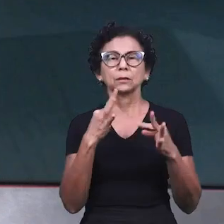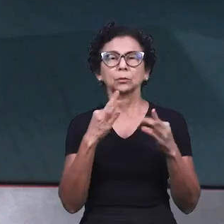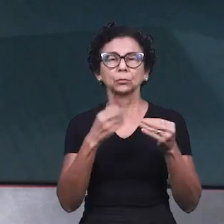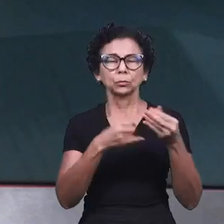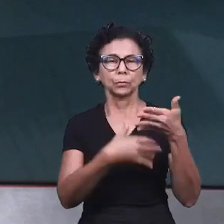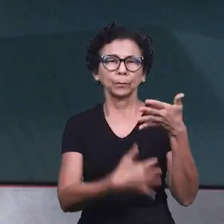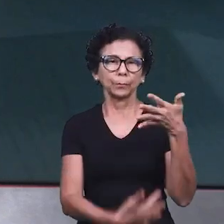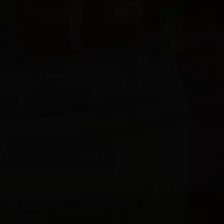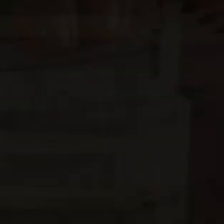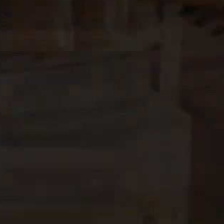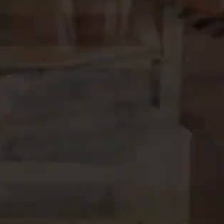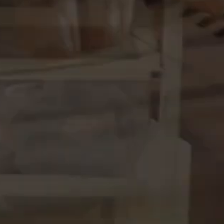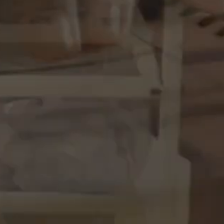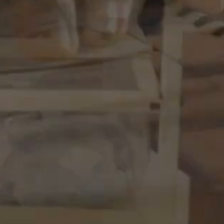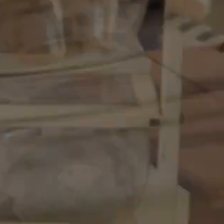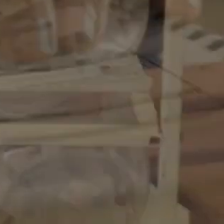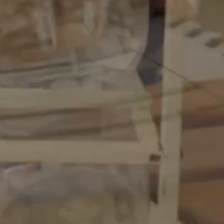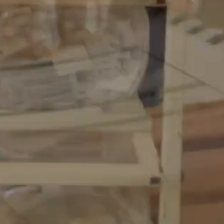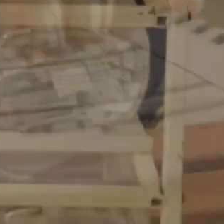você pode rever.